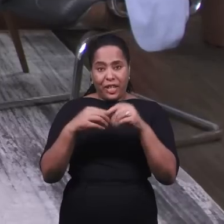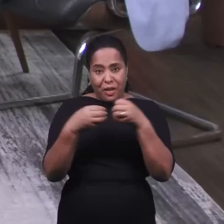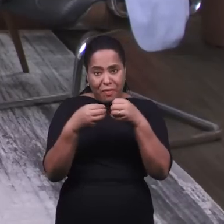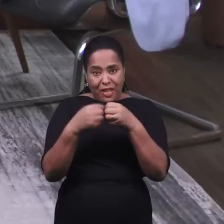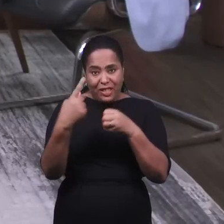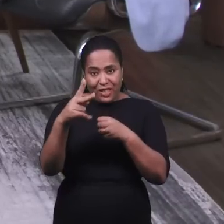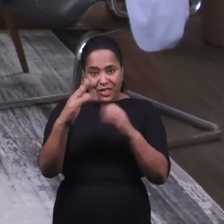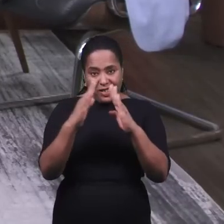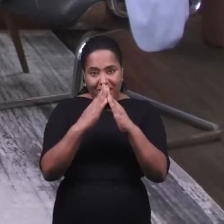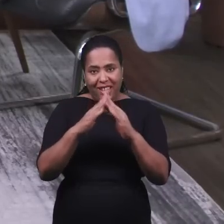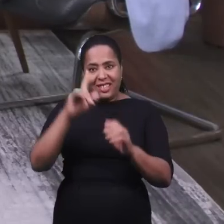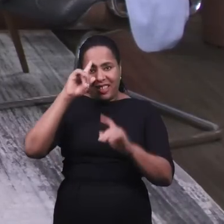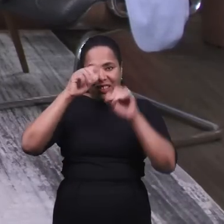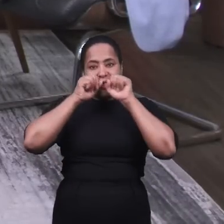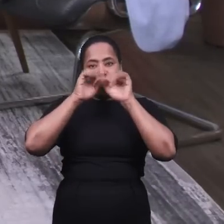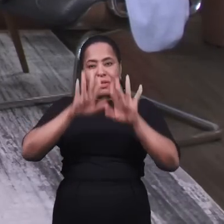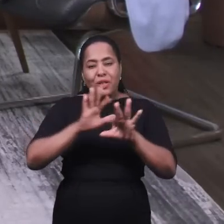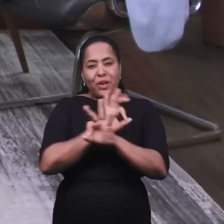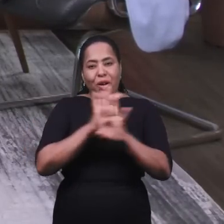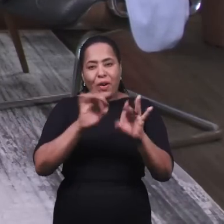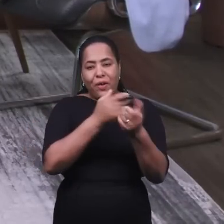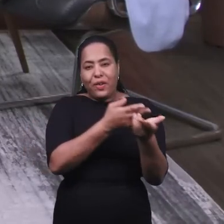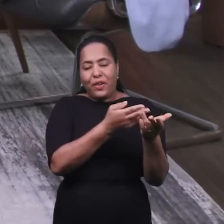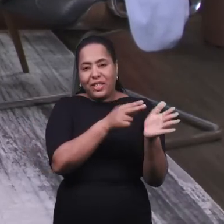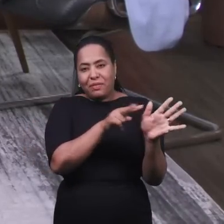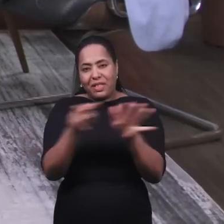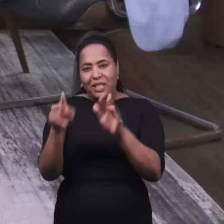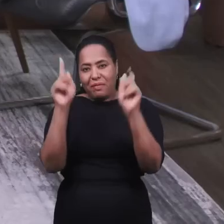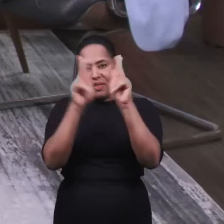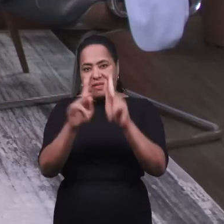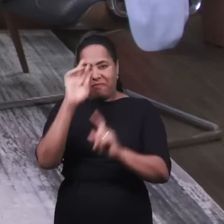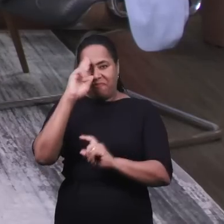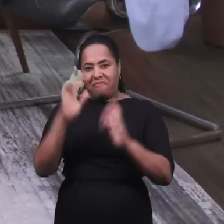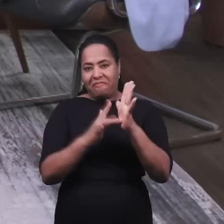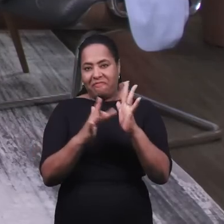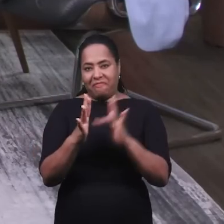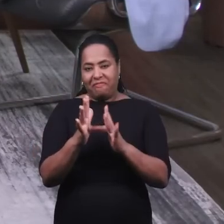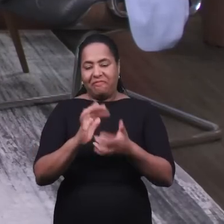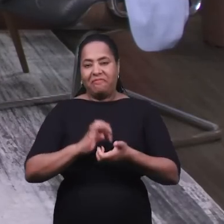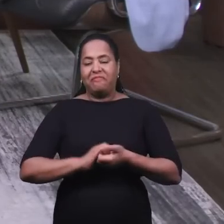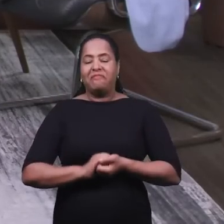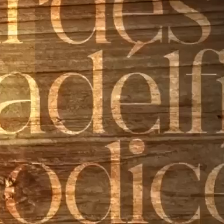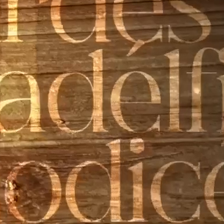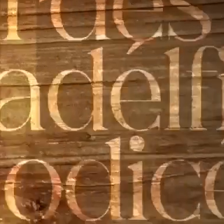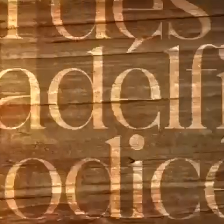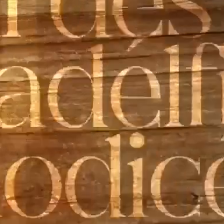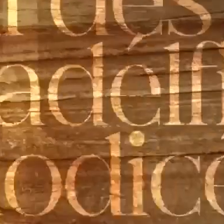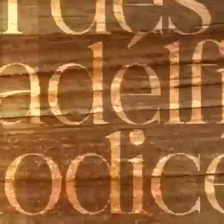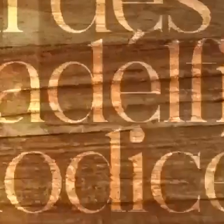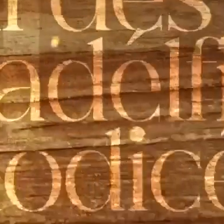a Igreja Cristã Maranata mais perto da sua casa. Deus abençoe, tenha uma ótima semana. A paz do Senhor Jesus.